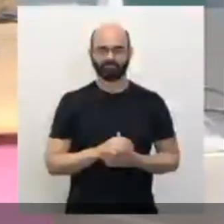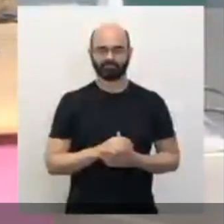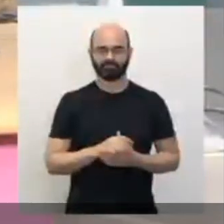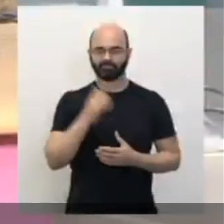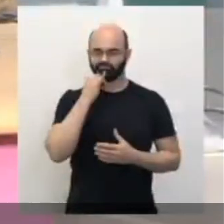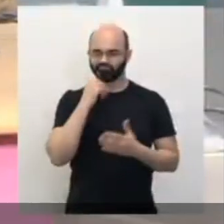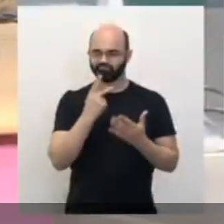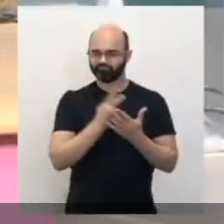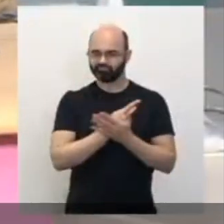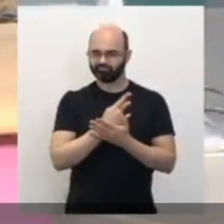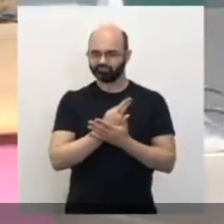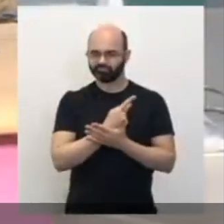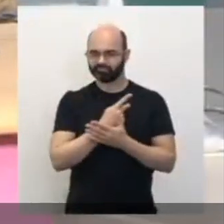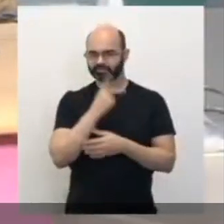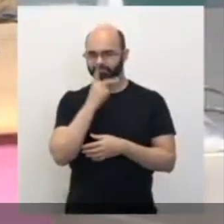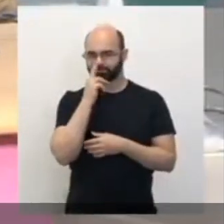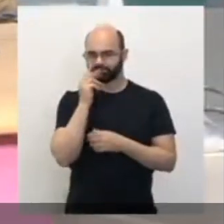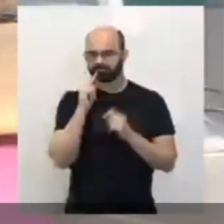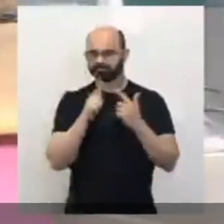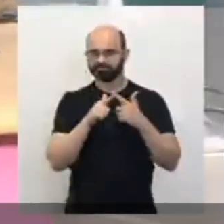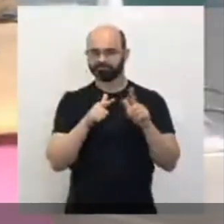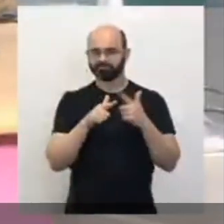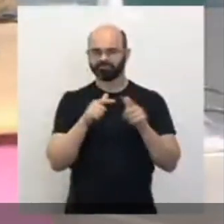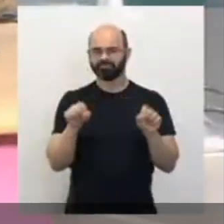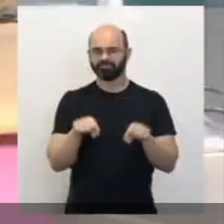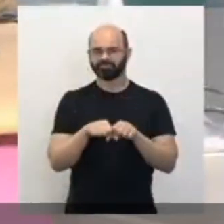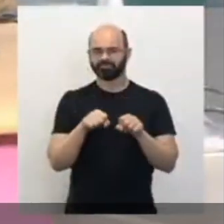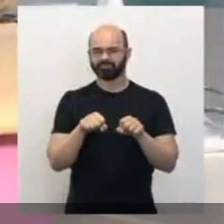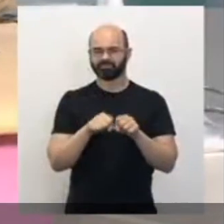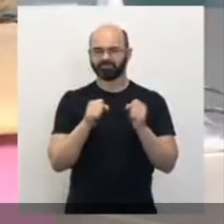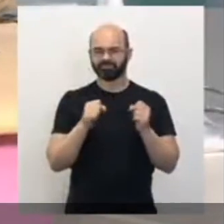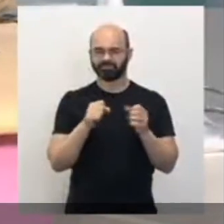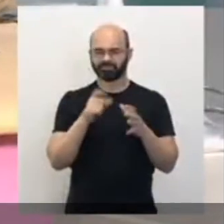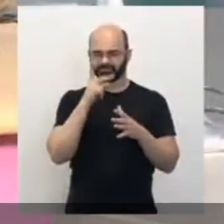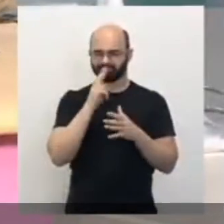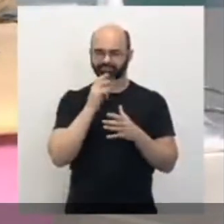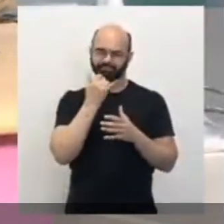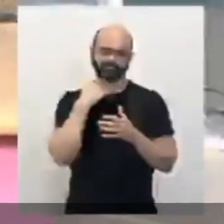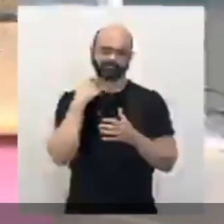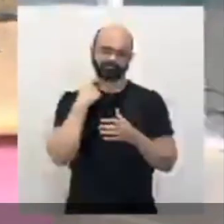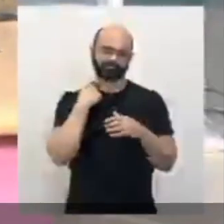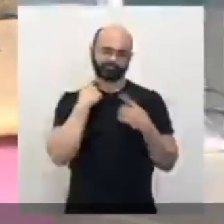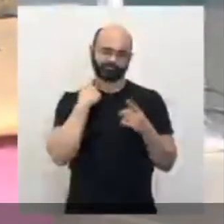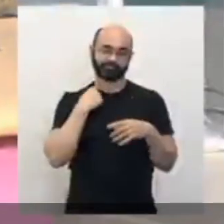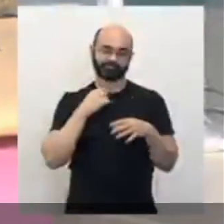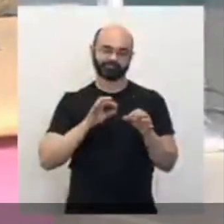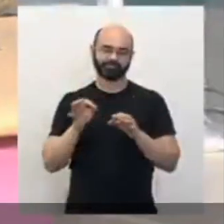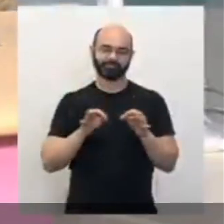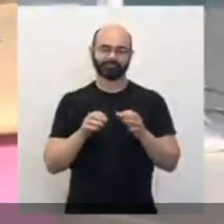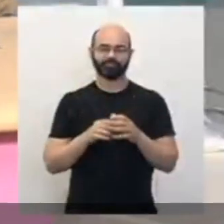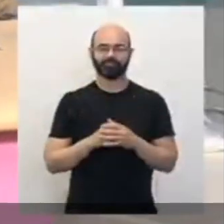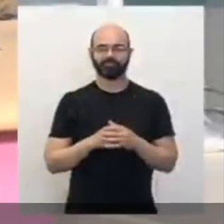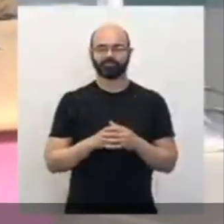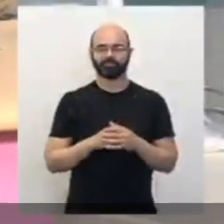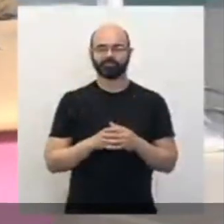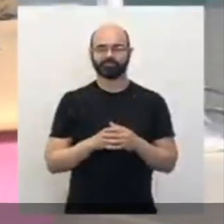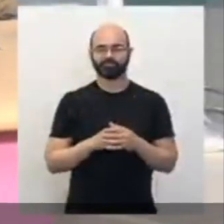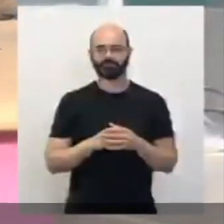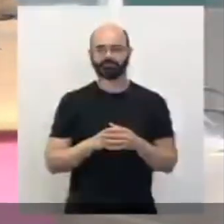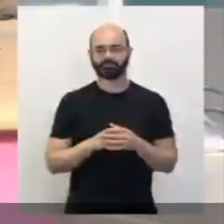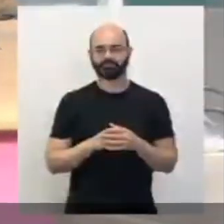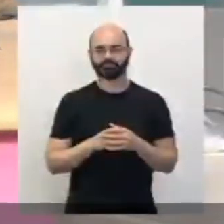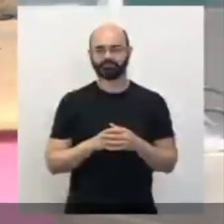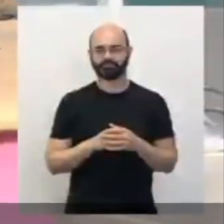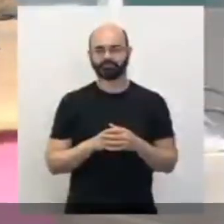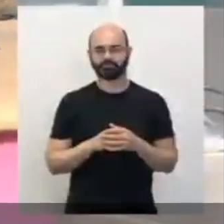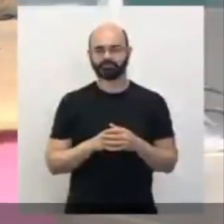acho que esse daqui. Acho que quebrou a seringa. Isso aqui eu arrumo depois, mas ó. Movimento de rotação dele aqui, ó. Acho que é a